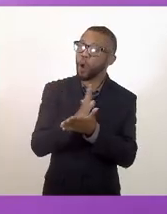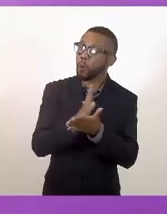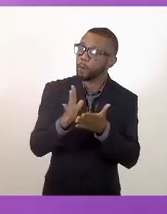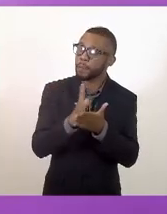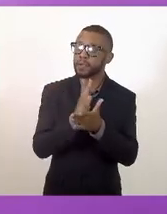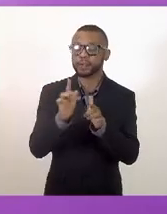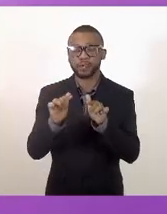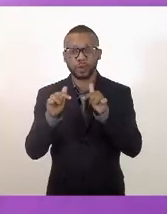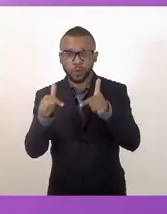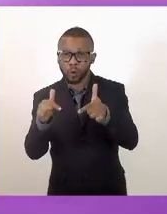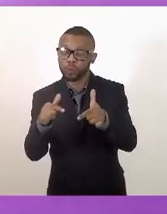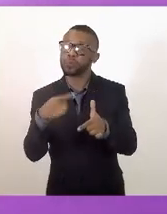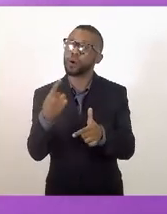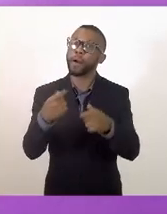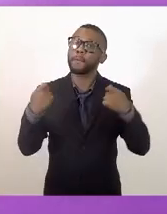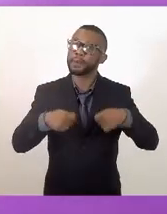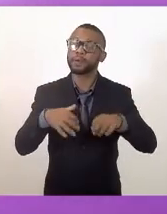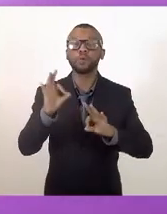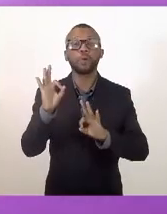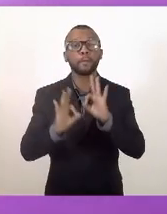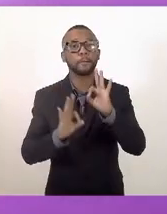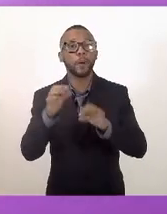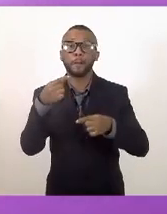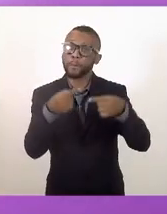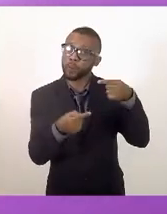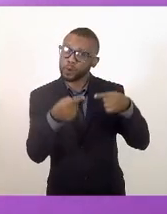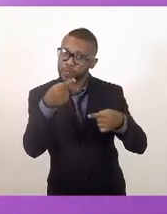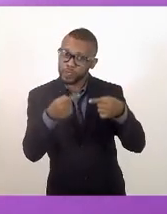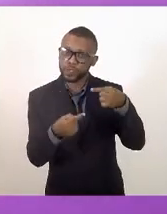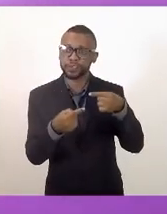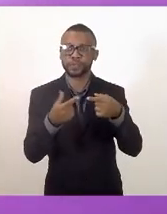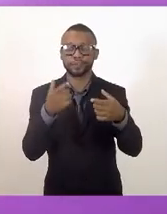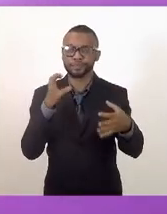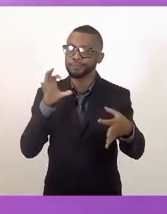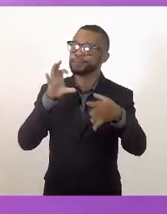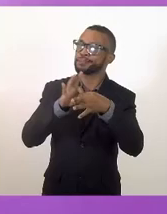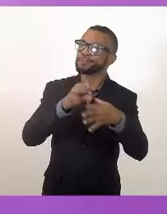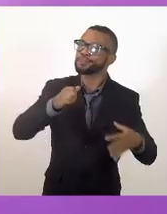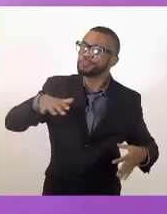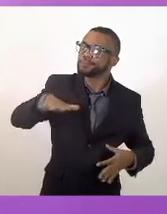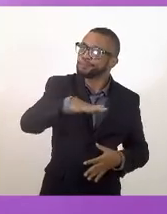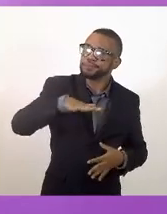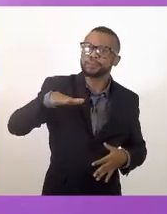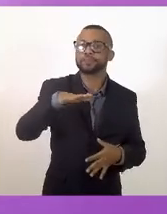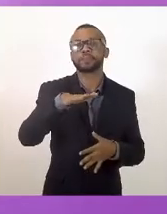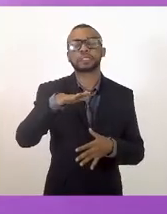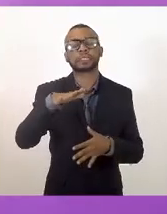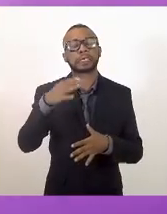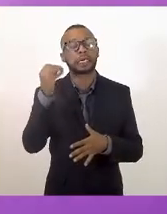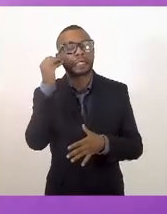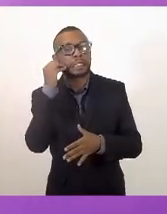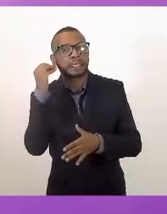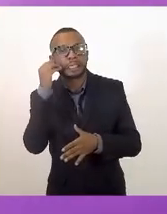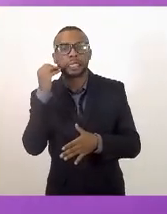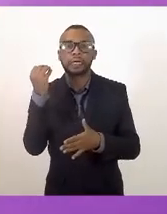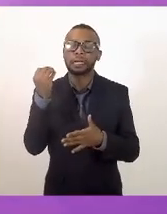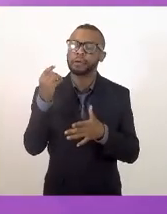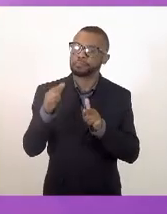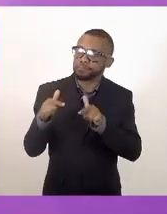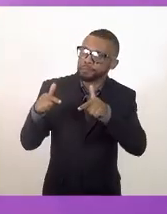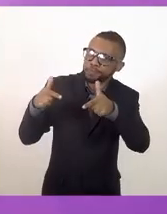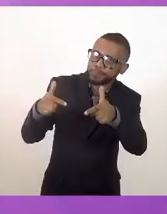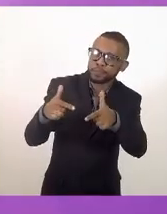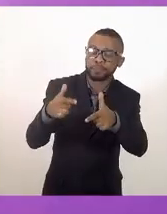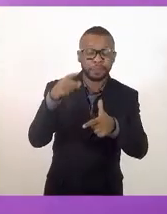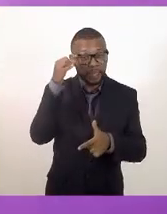consiga políticas efetivas, né? E a gente está tendo retrocessos no nosso